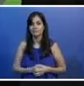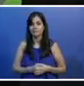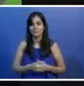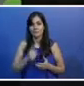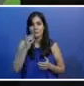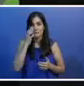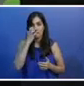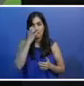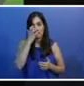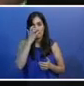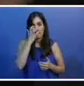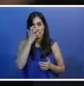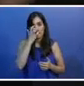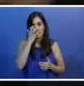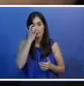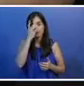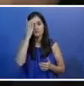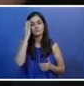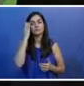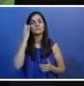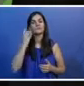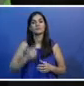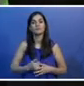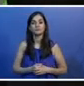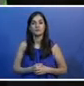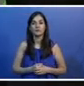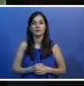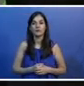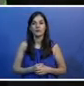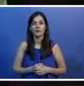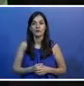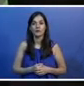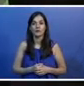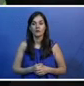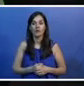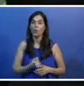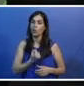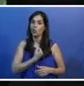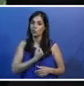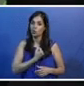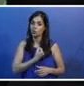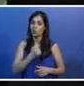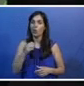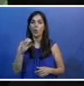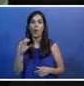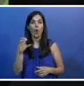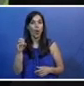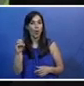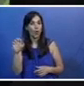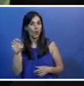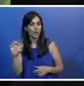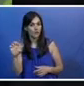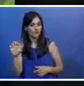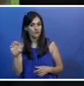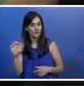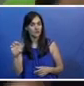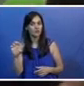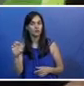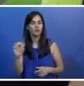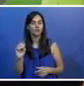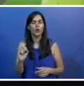ele é da parte literal, ok? E o número na frente, ou ele pode estar atrás também, em qualquer